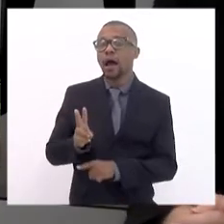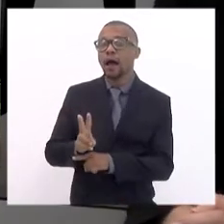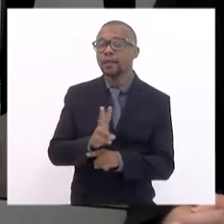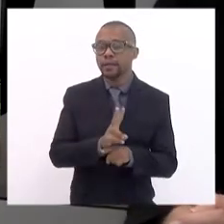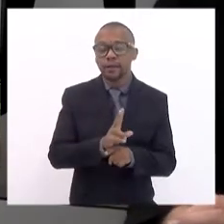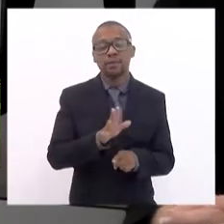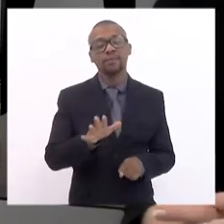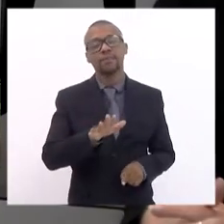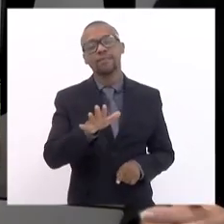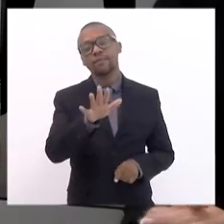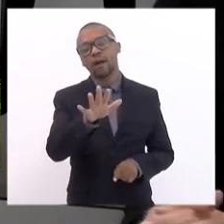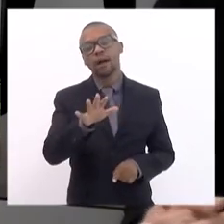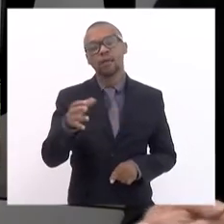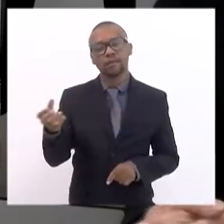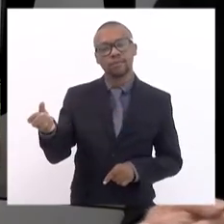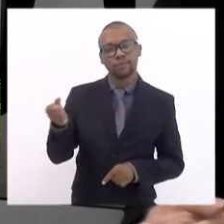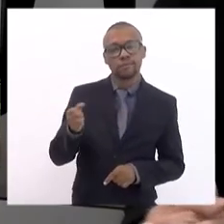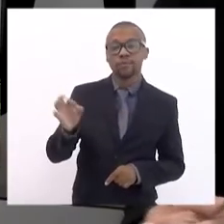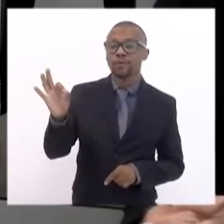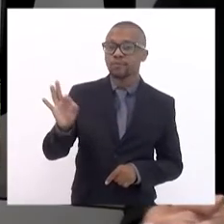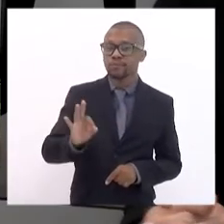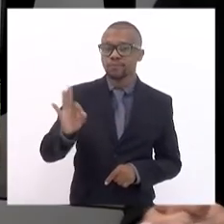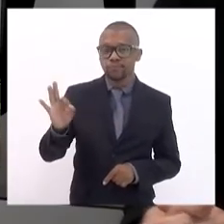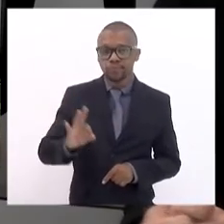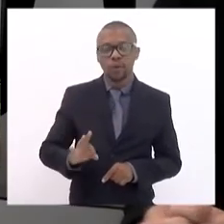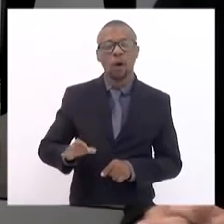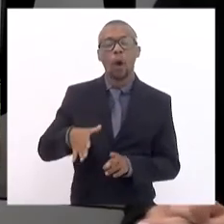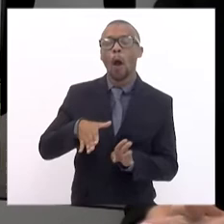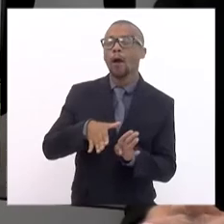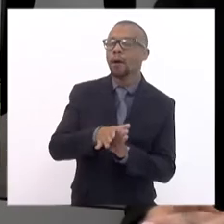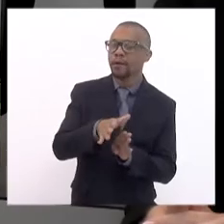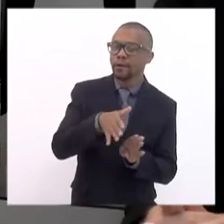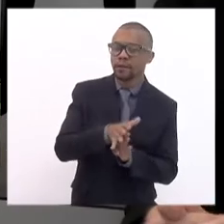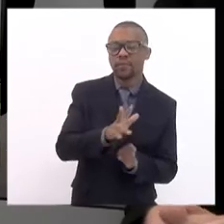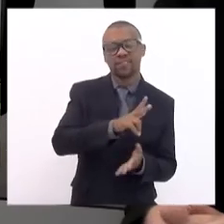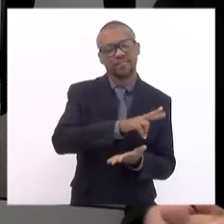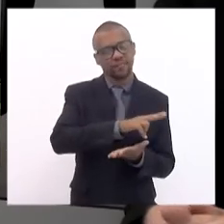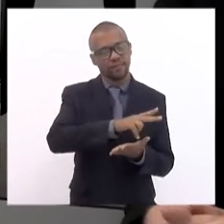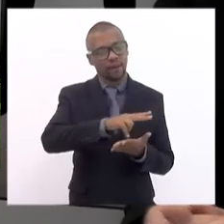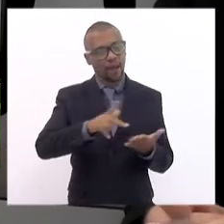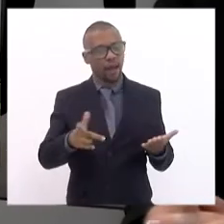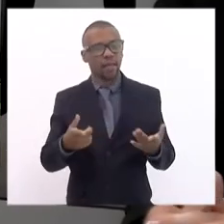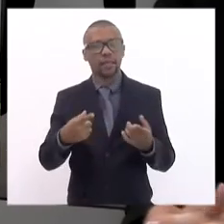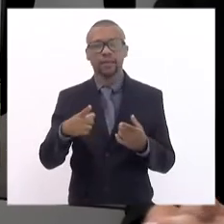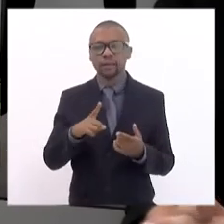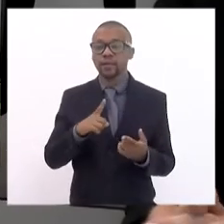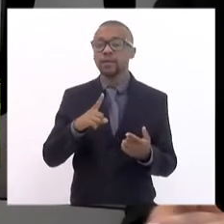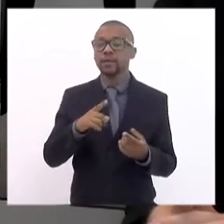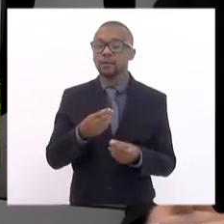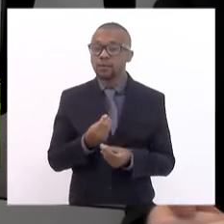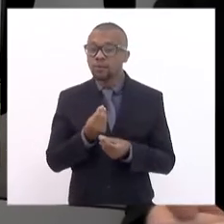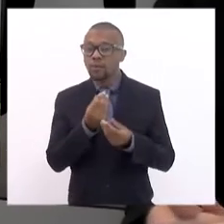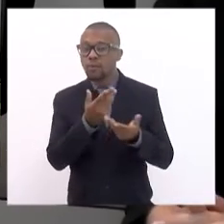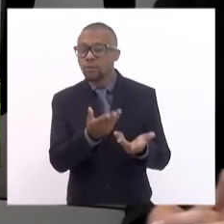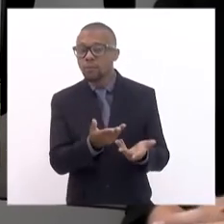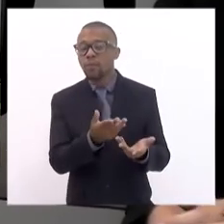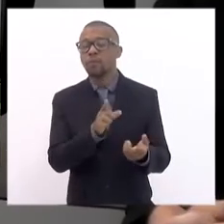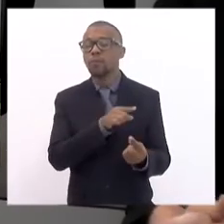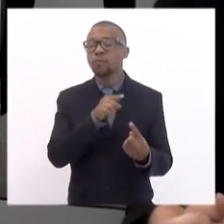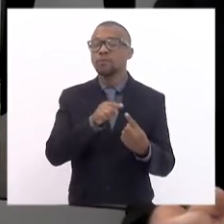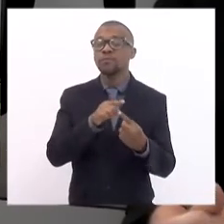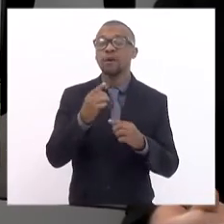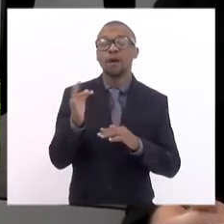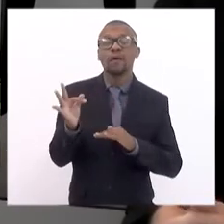desse fundo de microcrédito produtivo orientado, que dá crédito a formalizados e informais